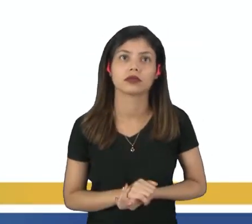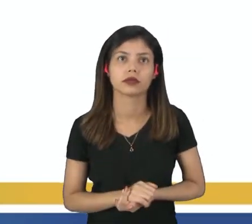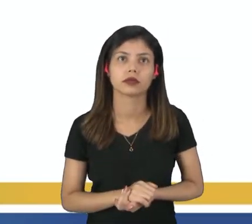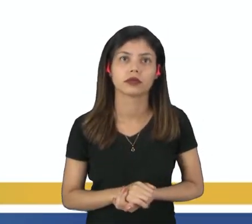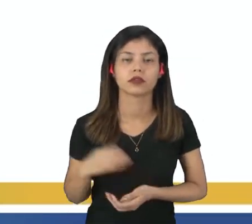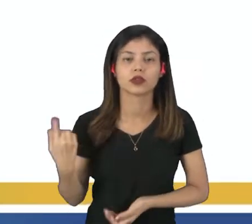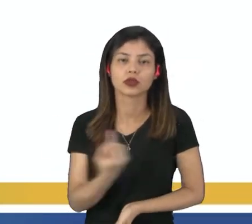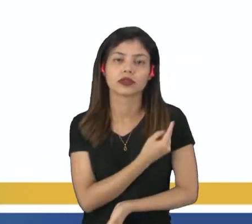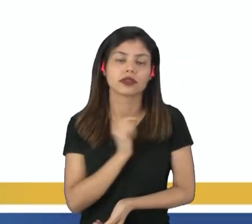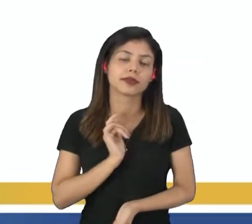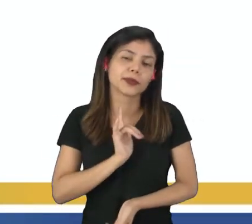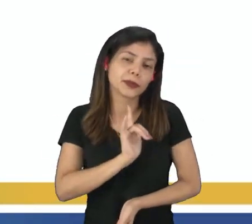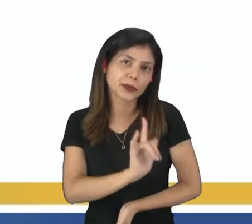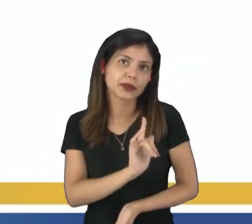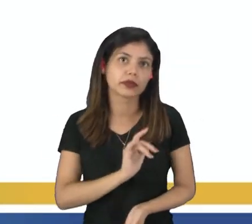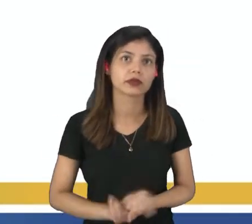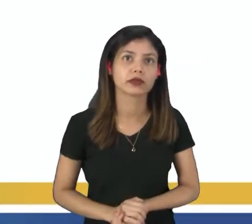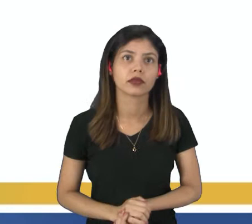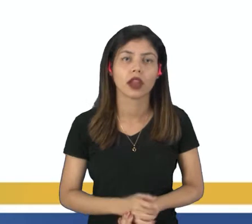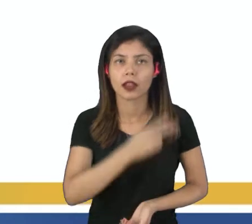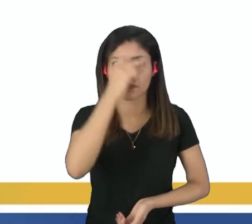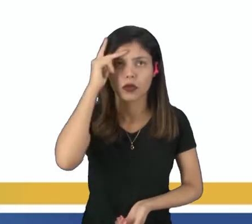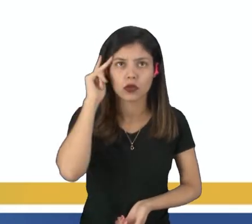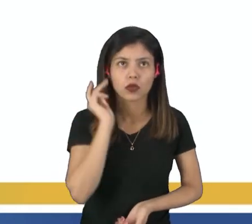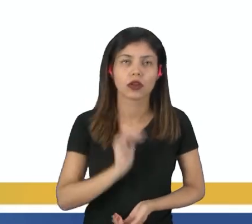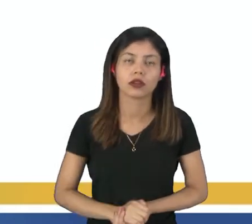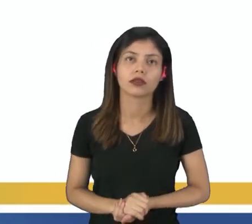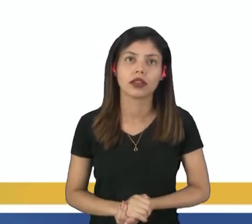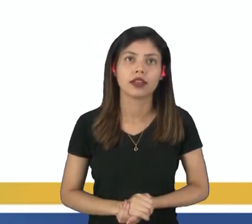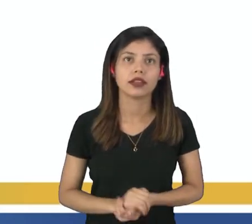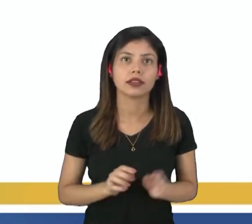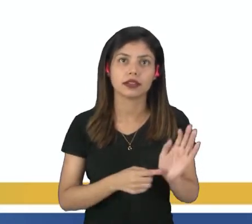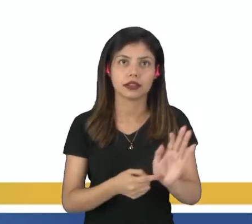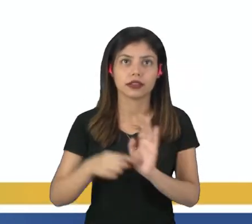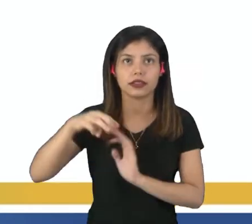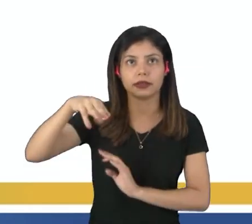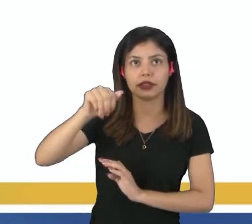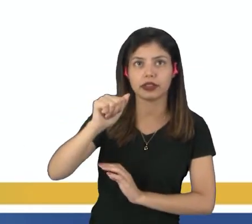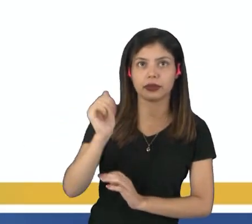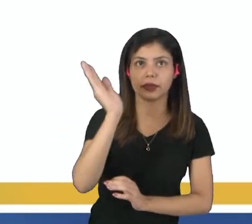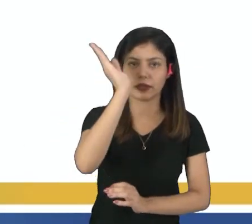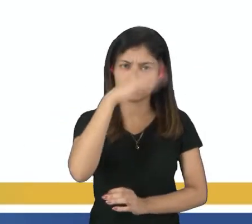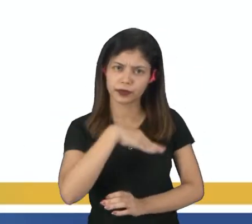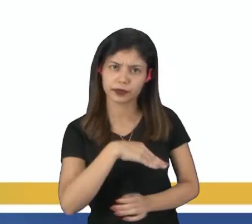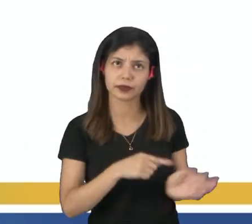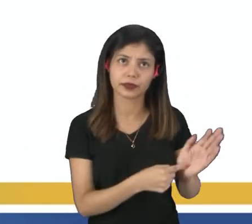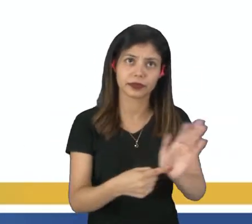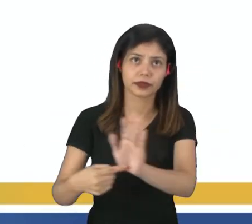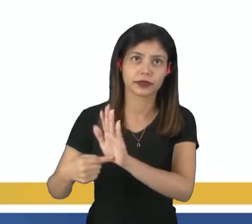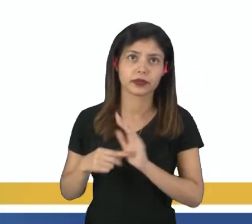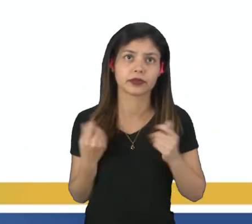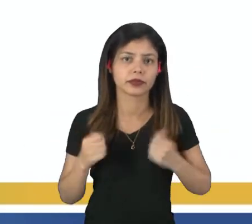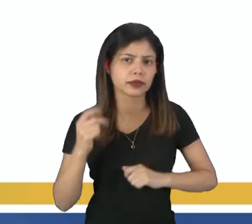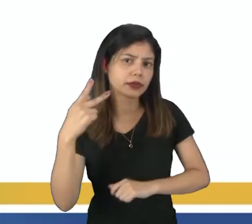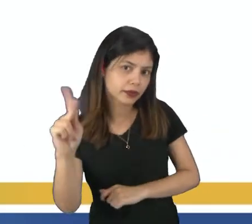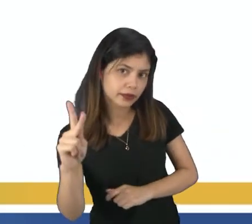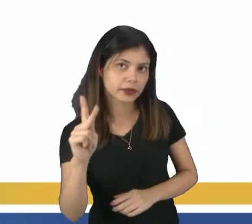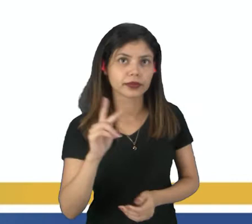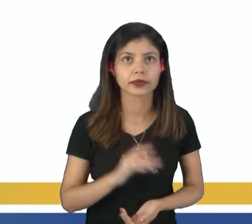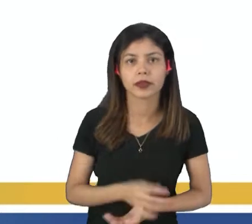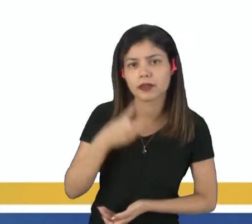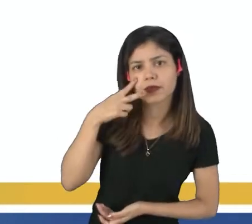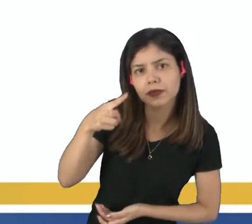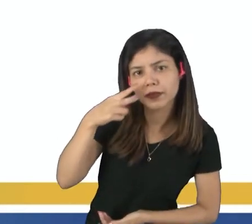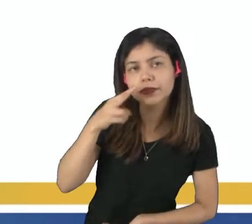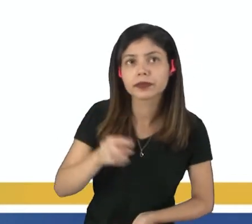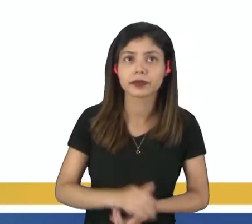merecem nosso amor. As pessoas más precisam dele. Vejam aqui o uso do mas e veja